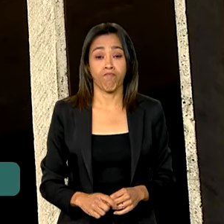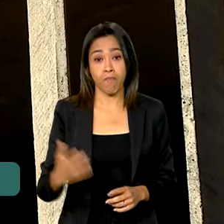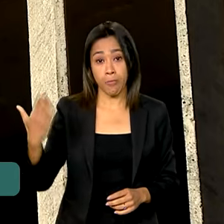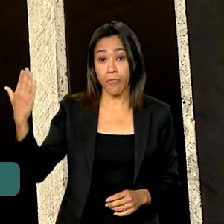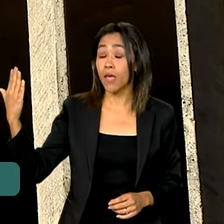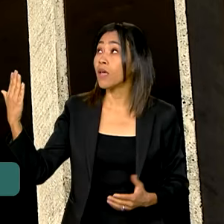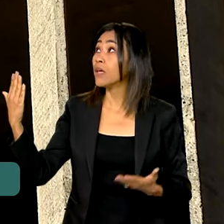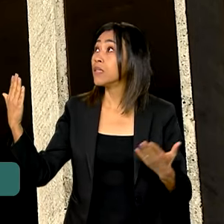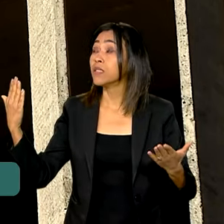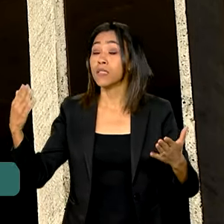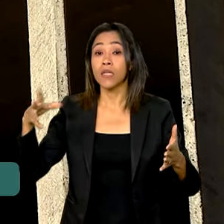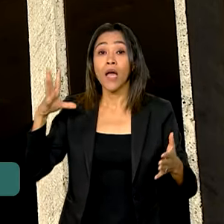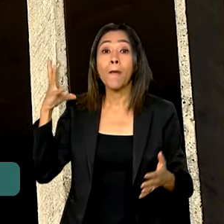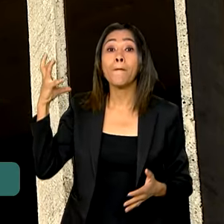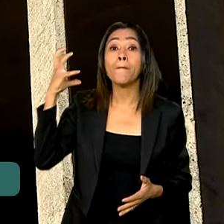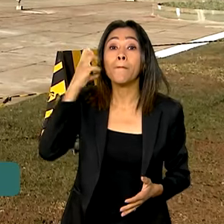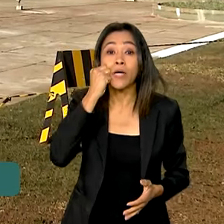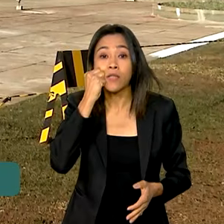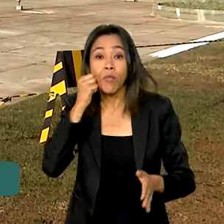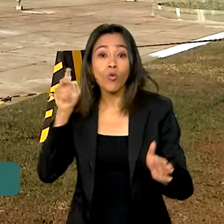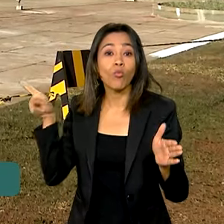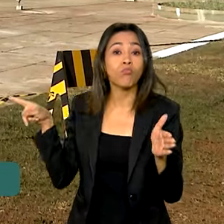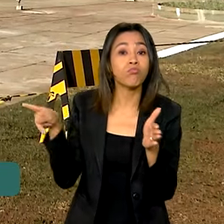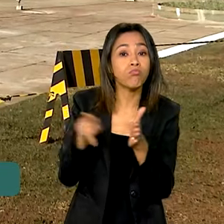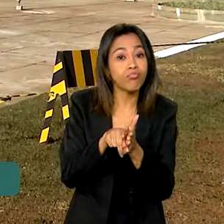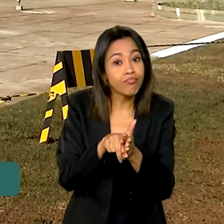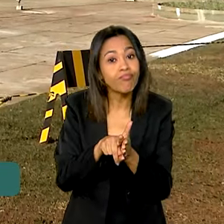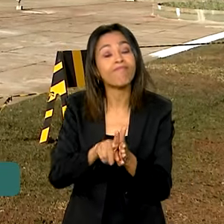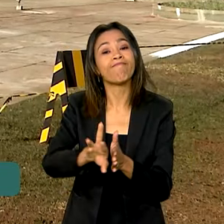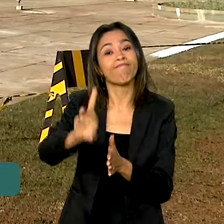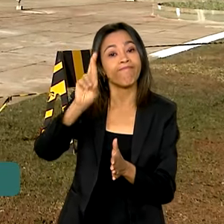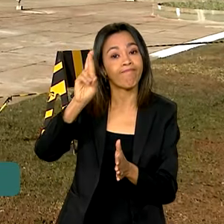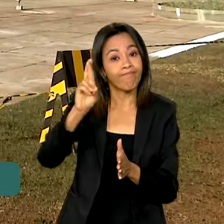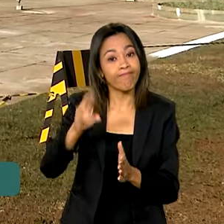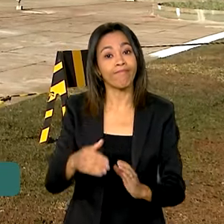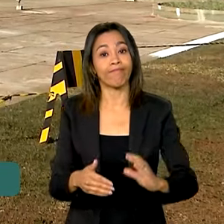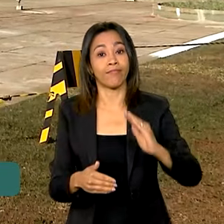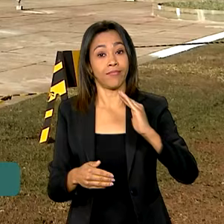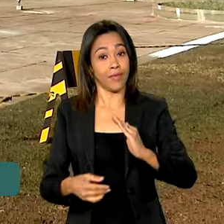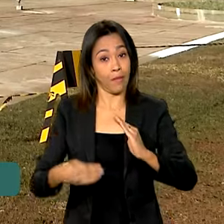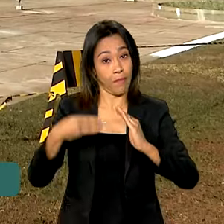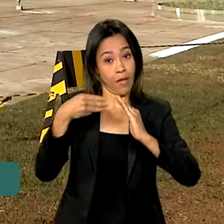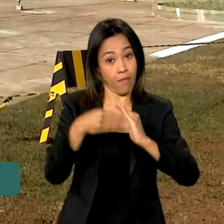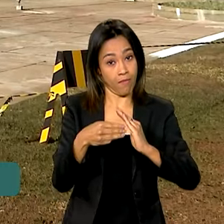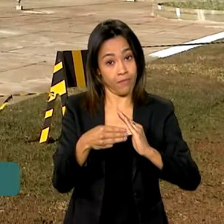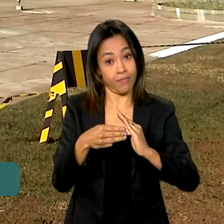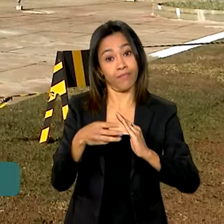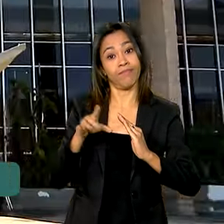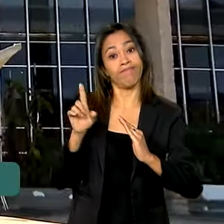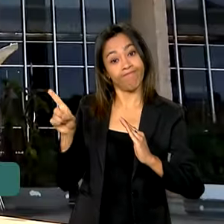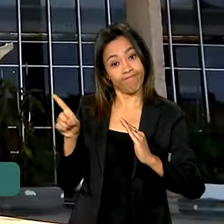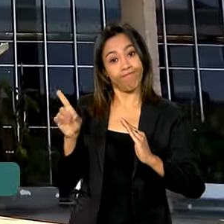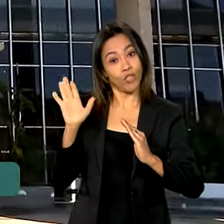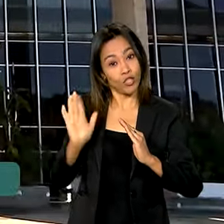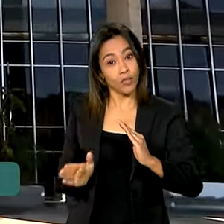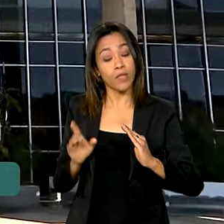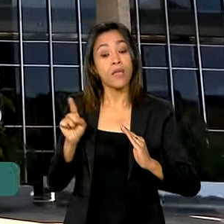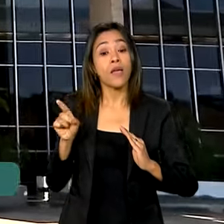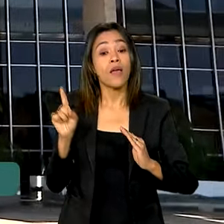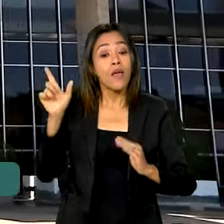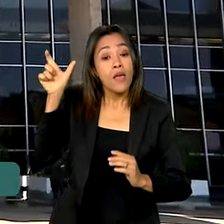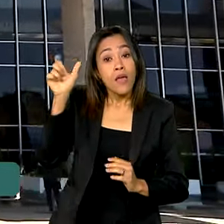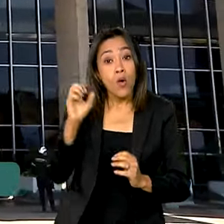Considerado patrimônio mundial pela Organização das Nações Unidas para a Educação, a Ciência e a Cultura, a Unesco, o Palácio